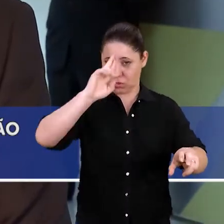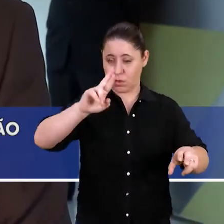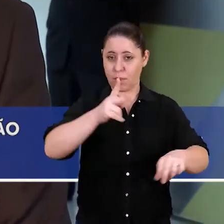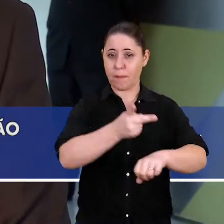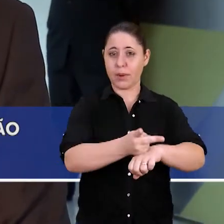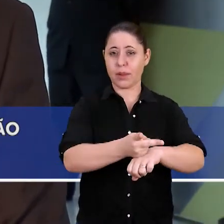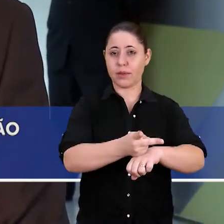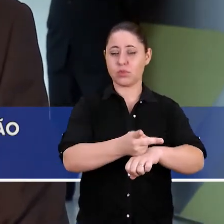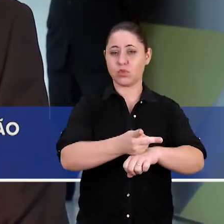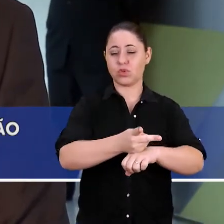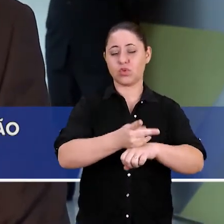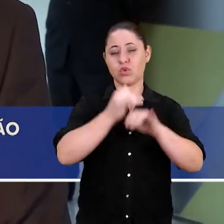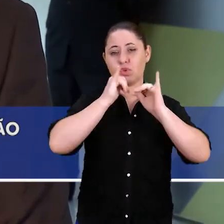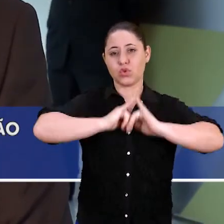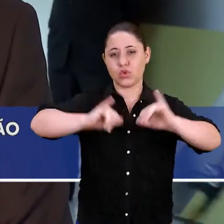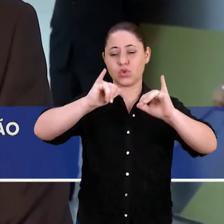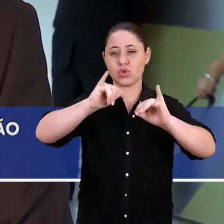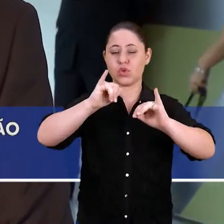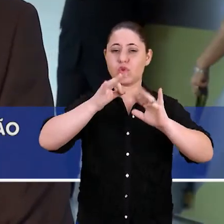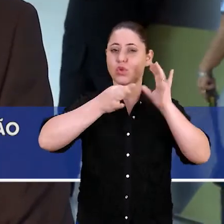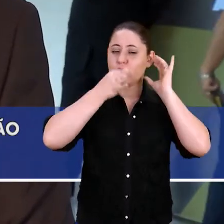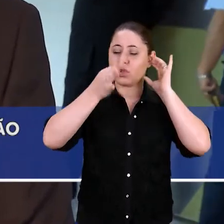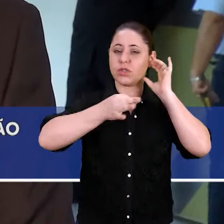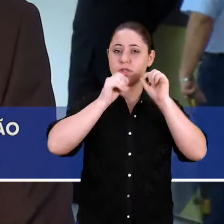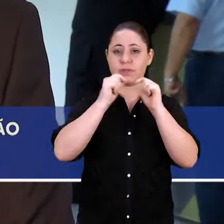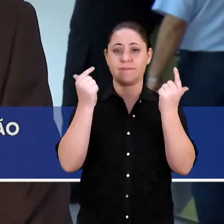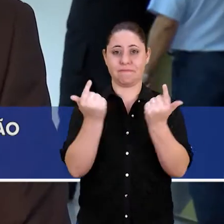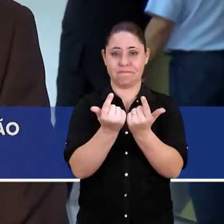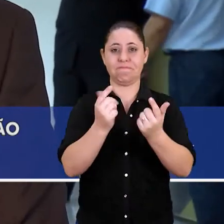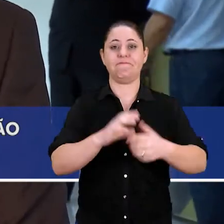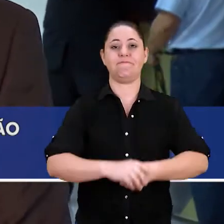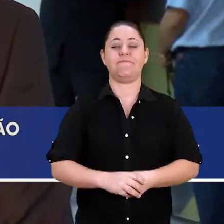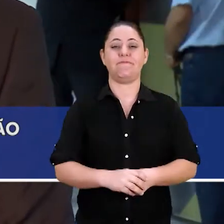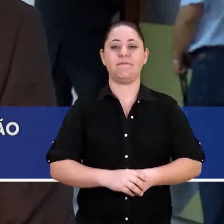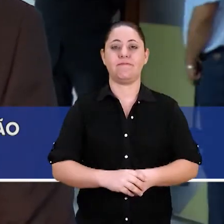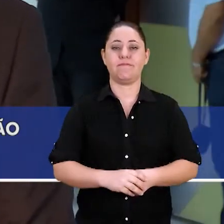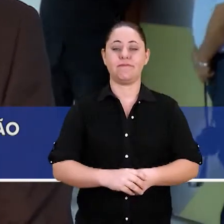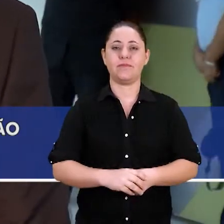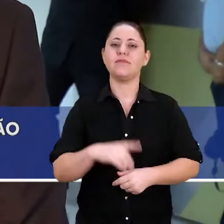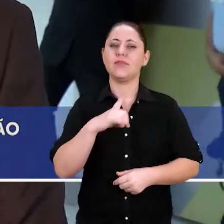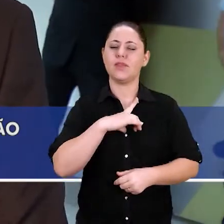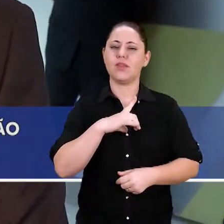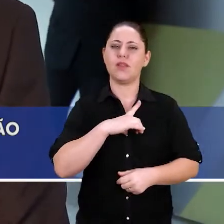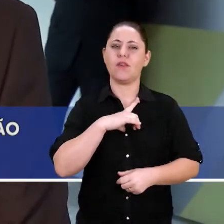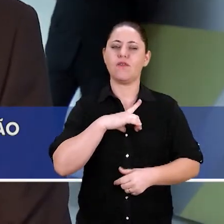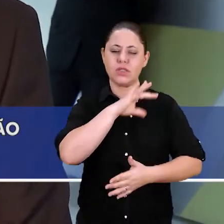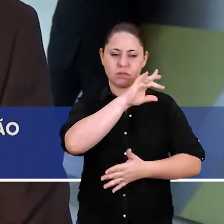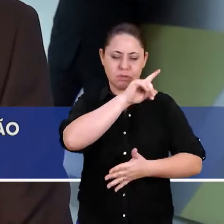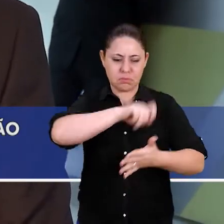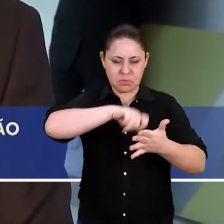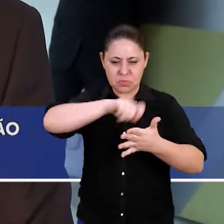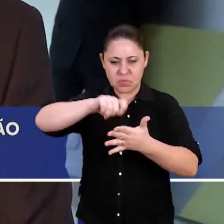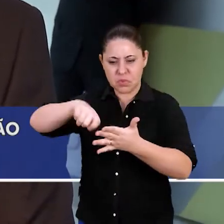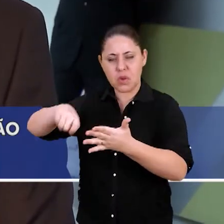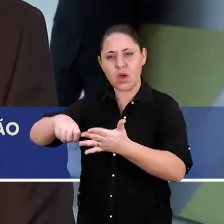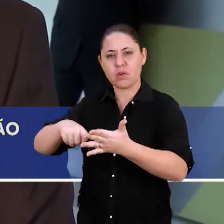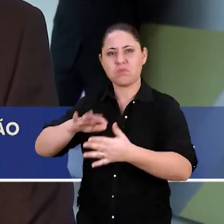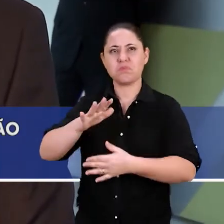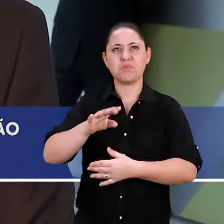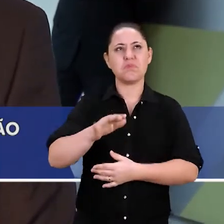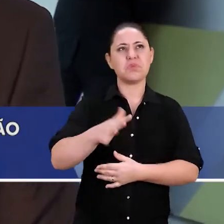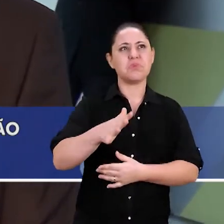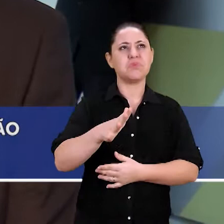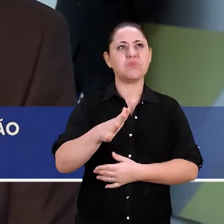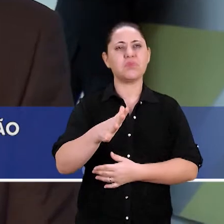o Prêmio Jornalismo da Assembleia Legislativa. Nós tivemos aí inscrições em mais ou